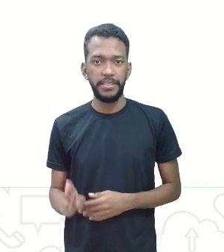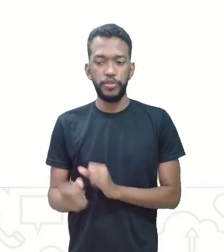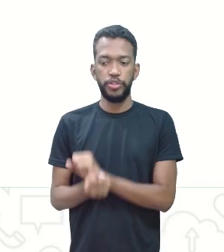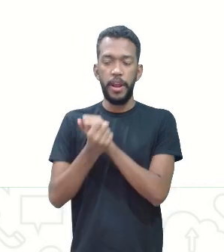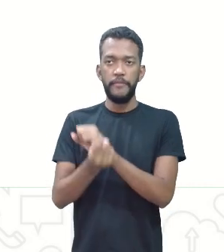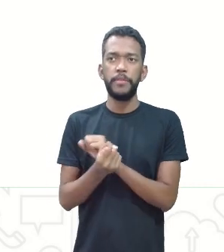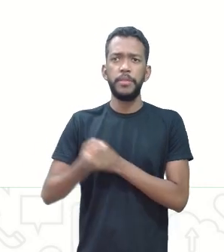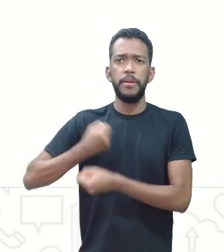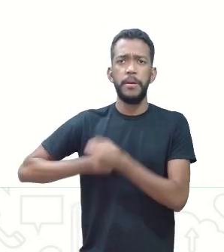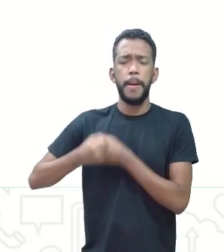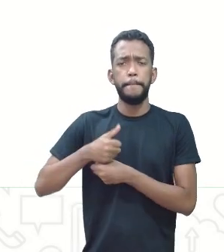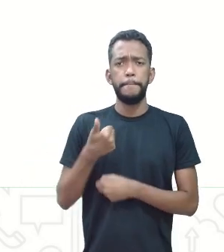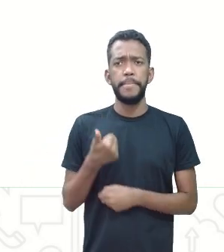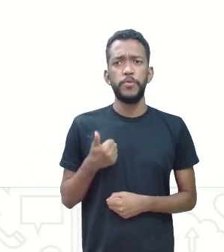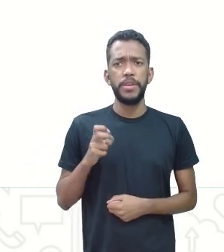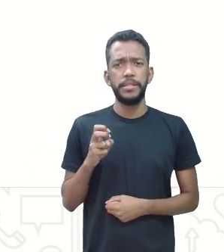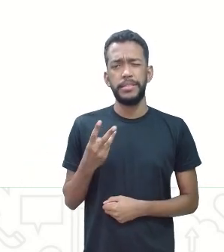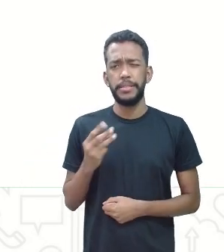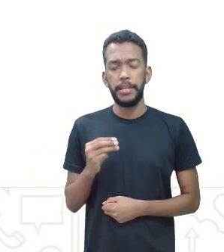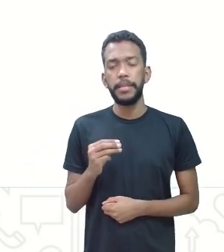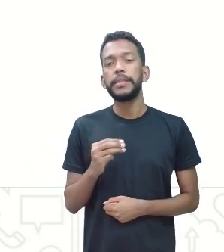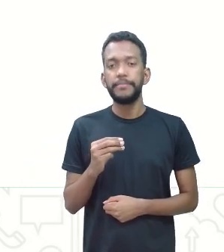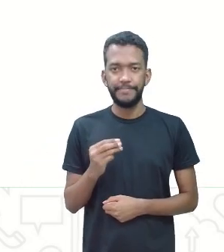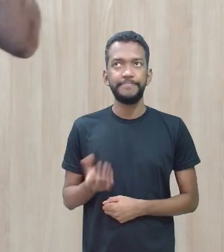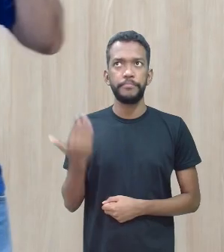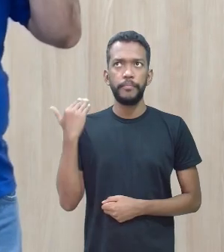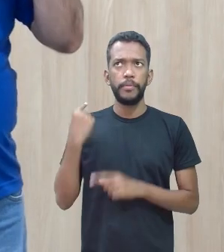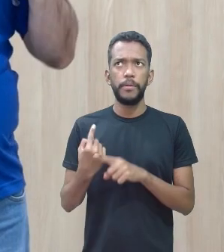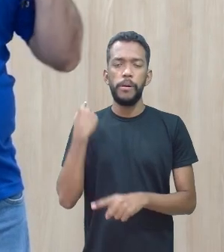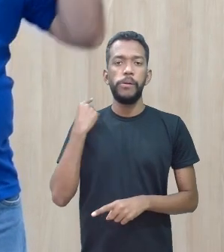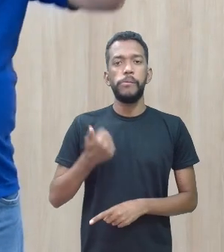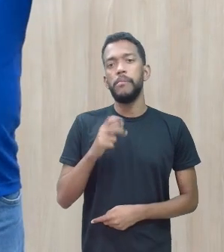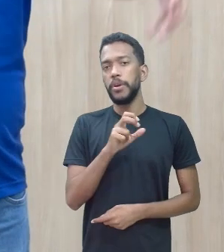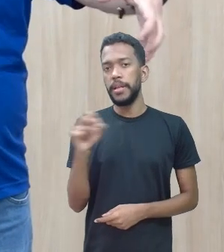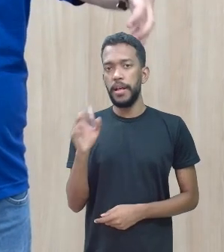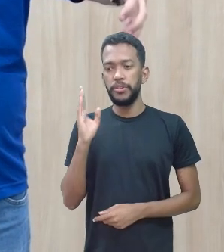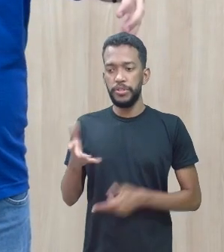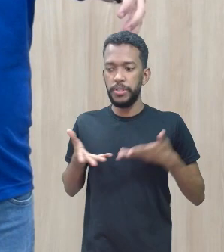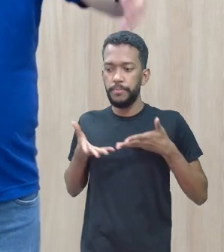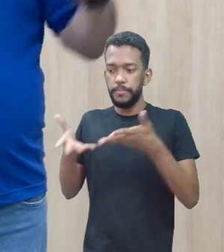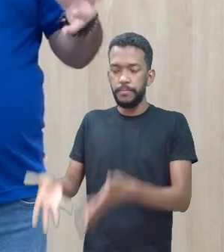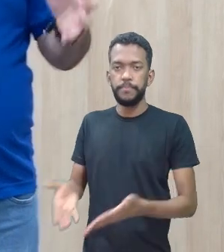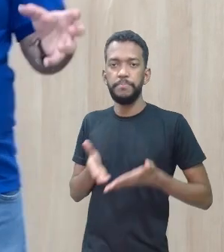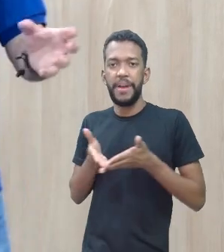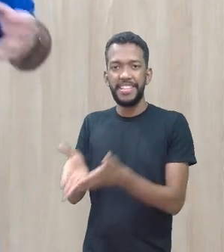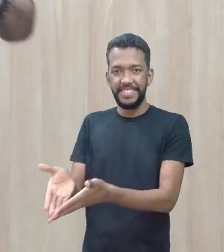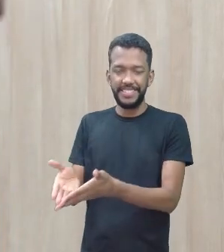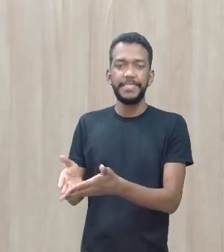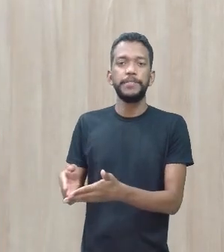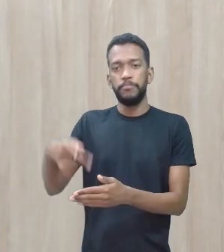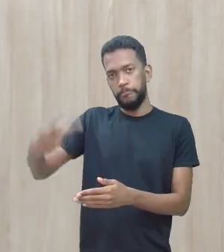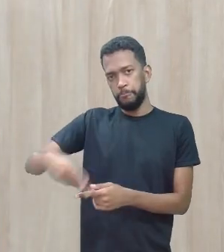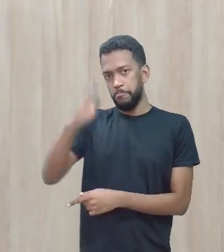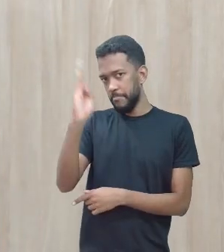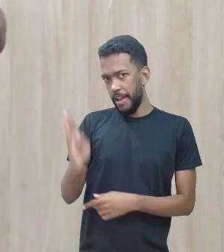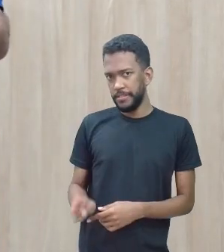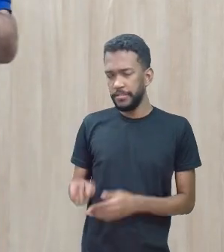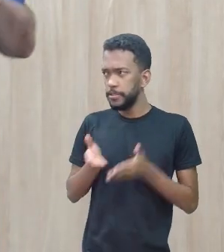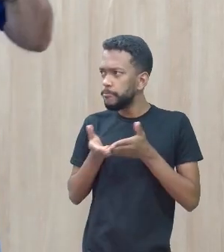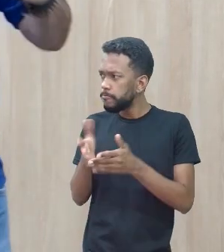da década de 1530. Vamos lembrar, 1500 os portugueses chegam ao Brasil. Porém, eles chegam